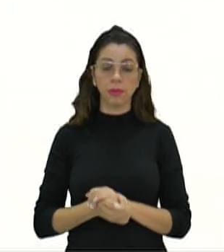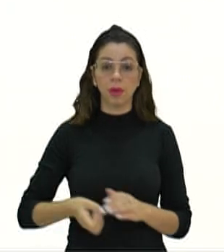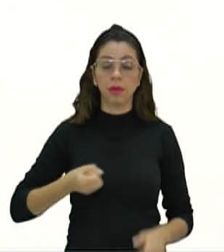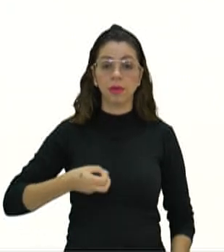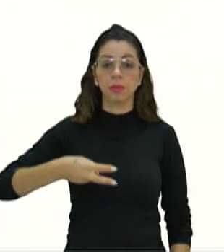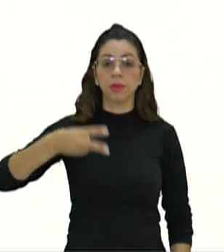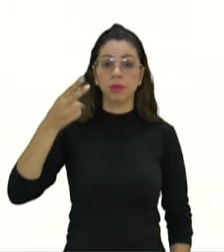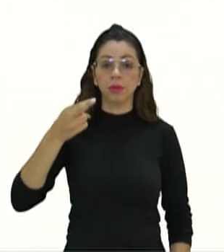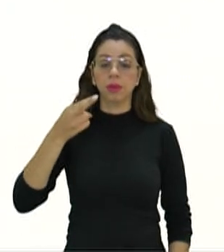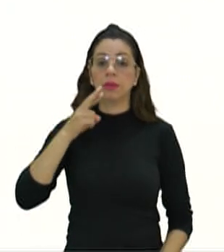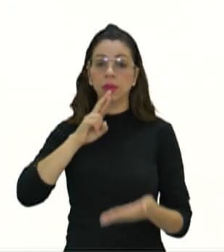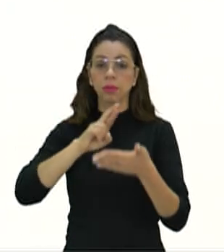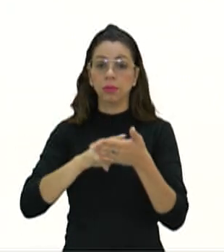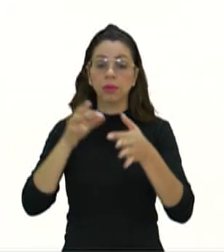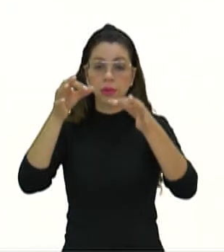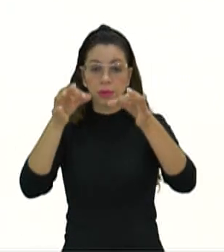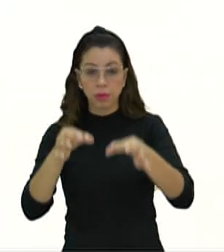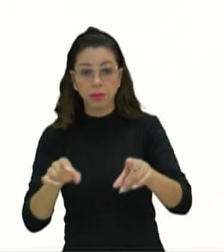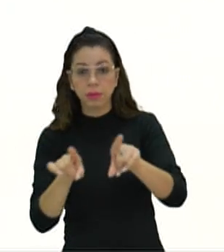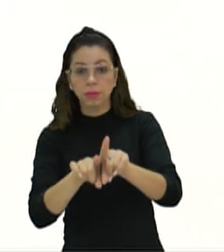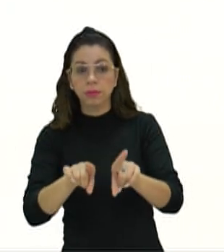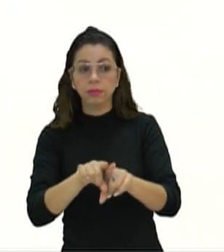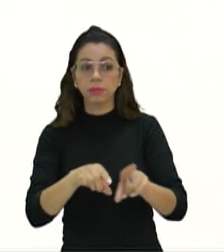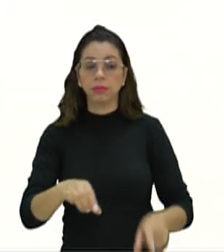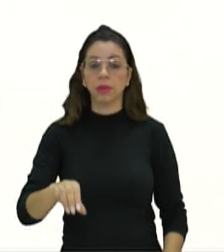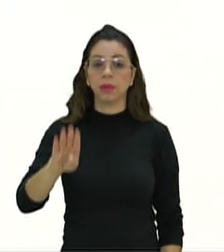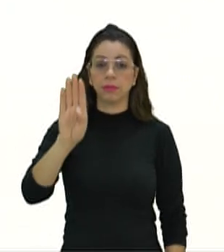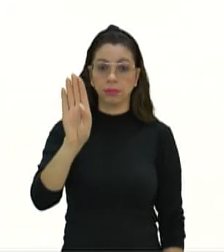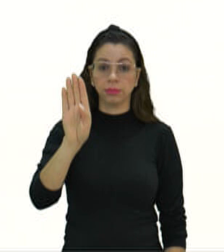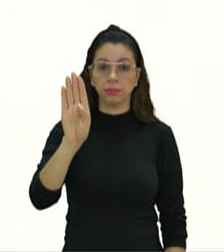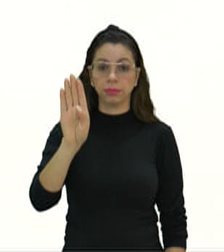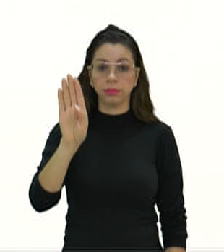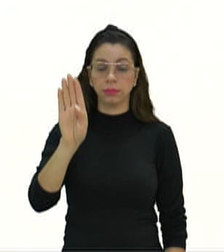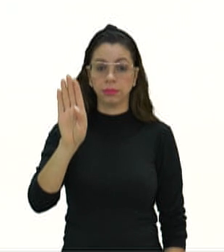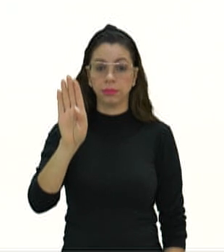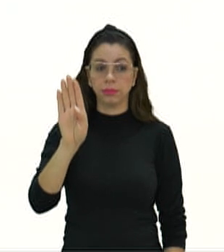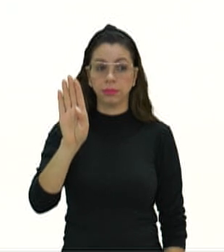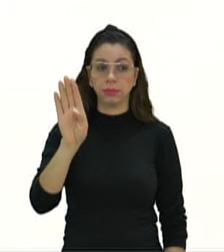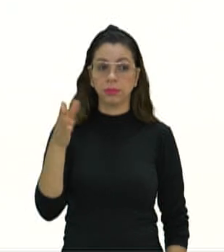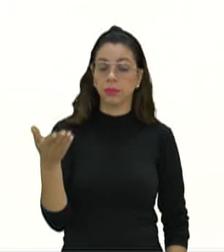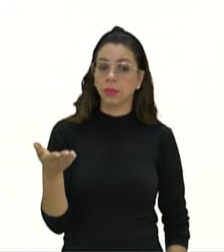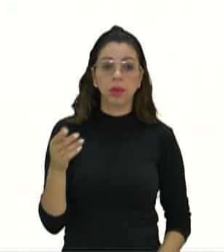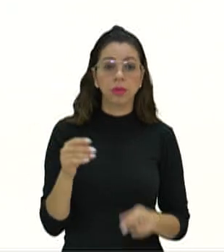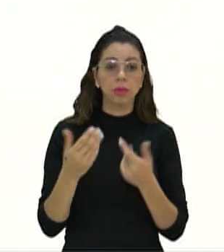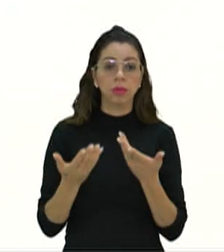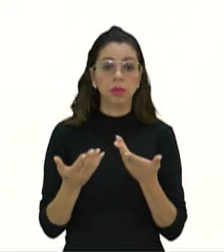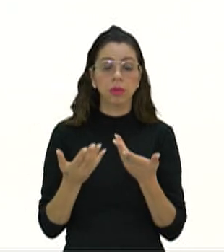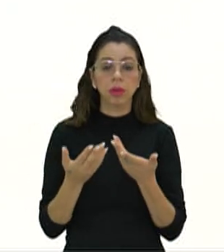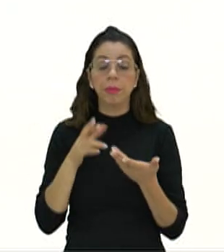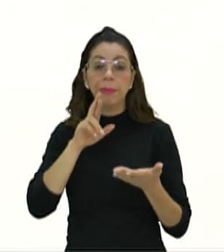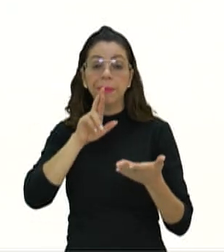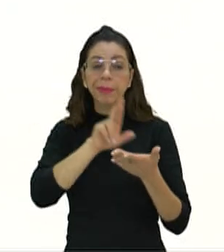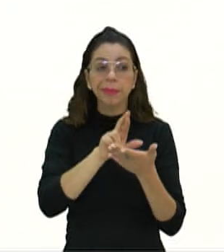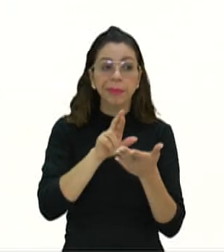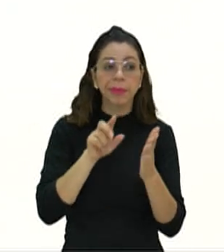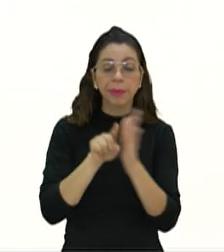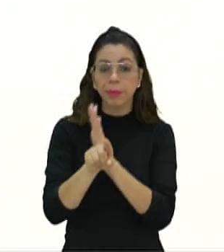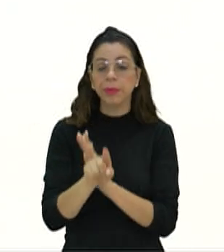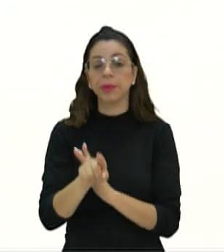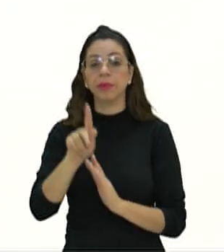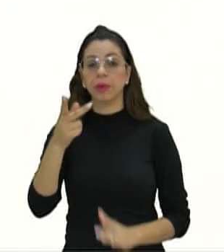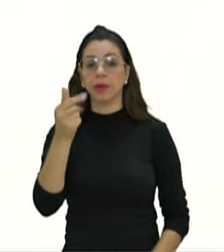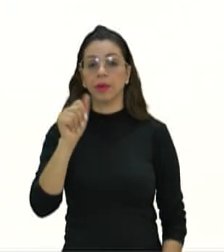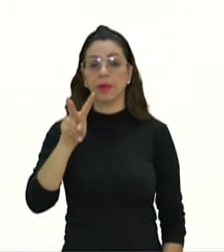B. Vamos ver o porquê. A pergunta foi com has. Não tem como você responder com have, não pode, não tem como você misturar.